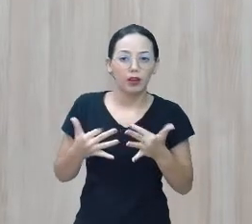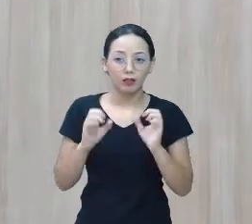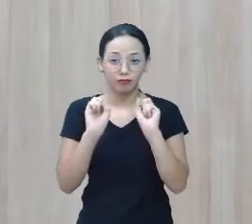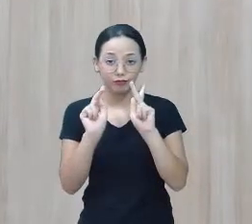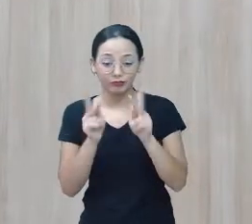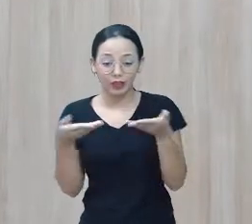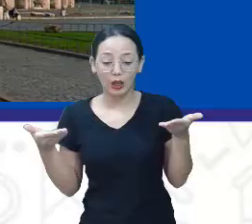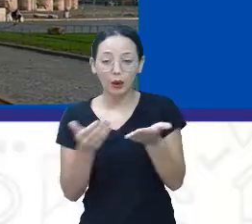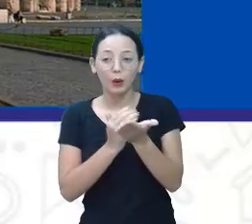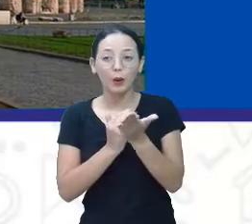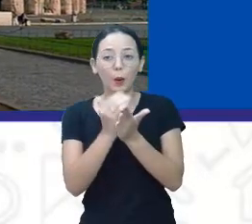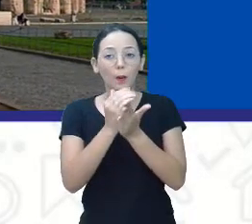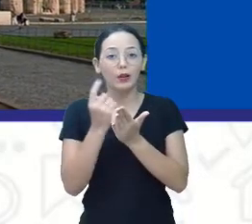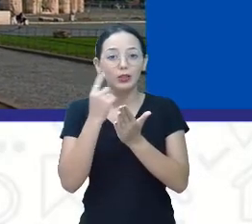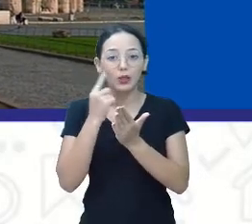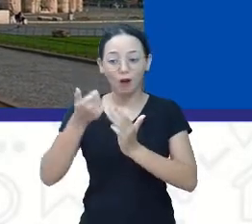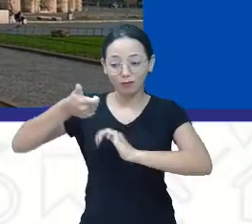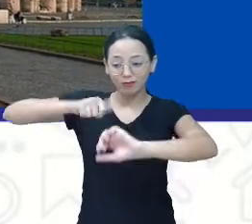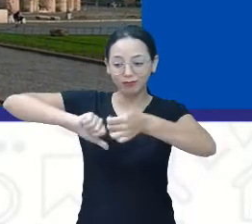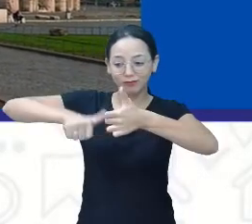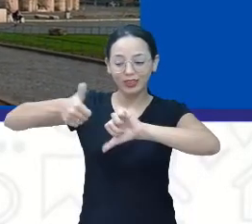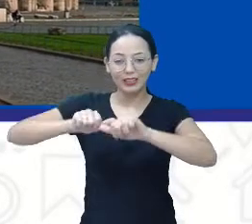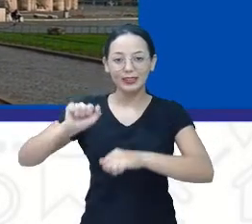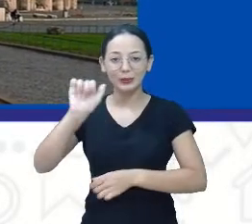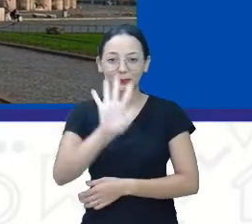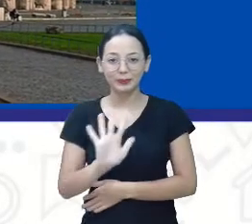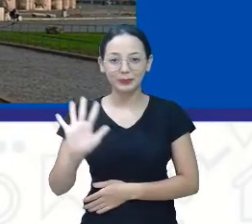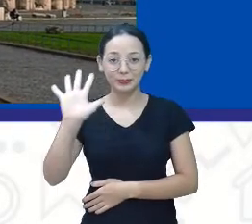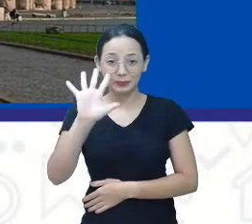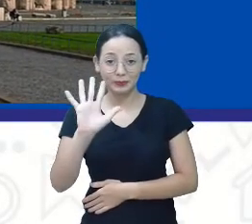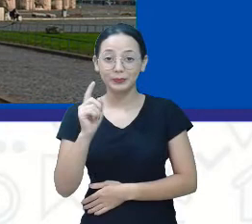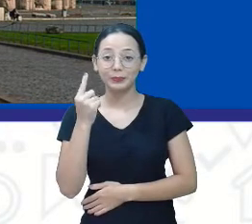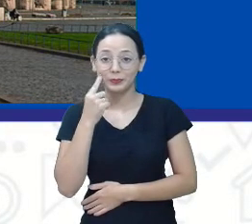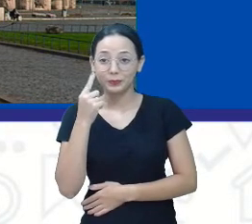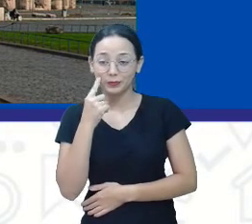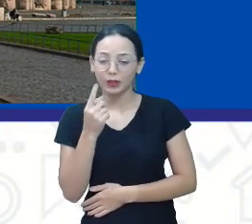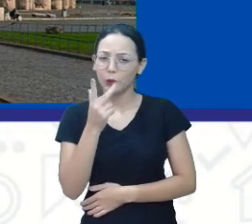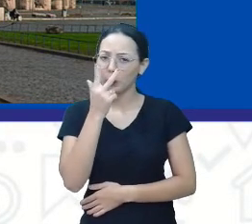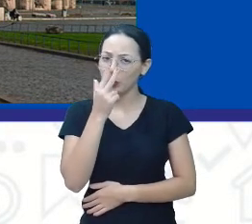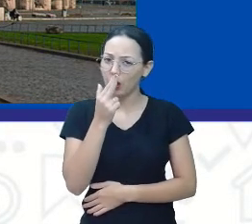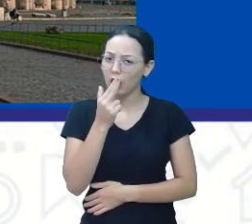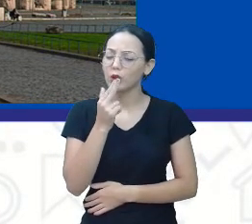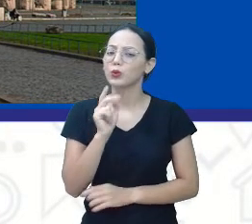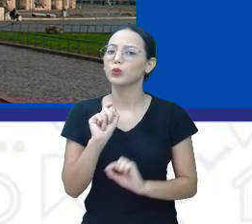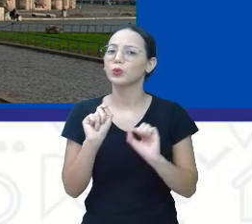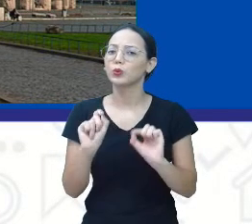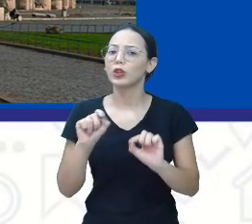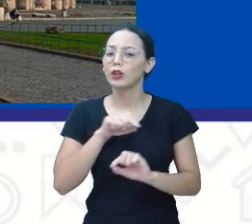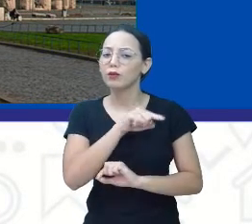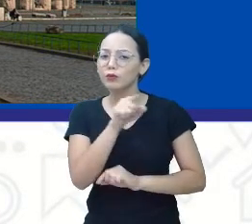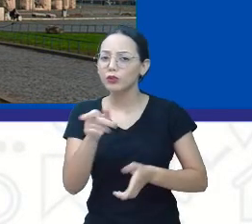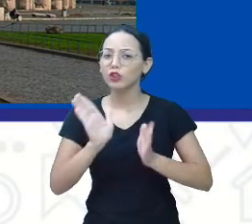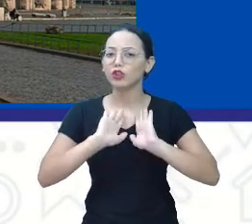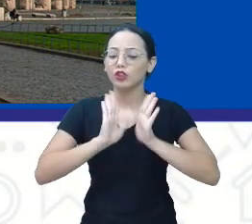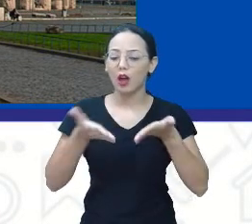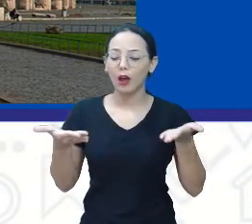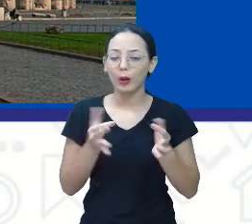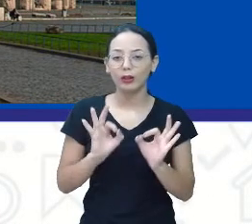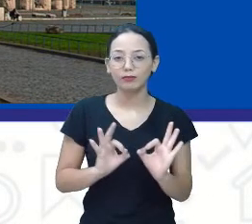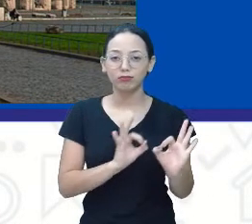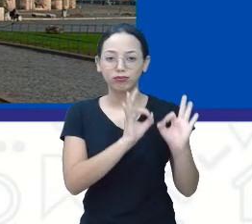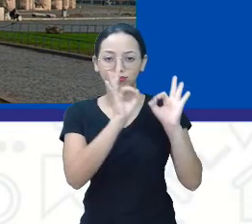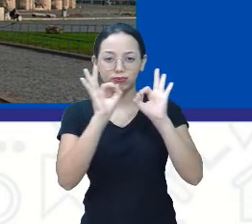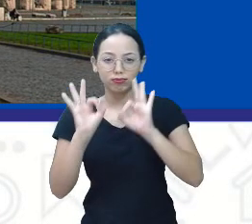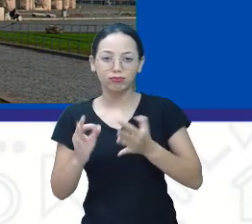vai começar analisando essa imagem aqui. Eu acredito que talvez todos vocês que estão assistindo essa